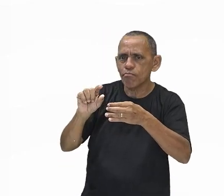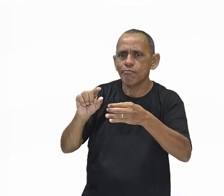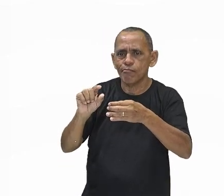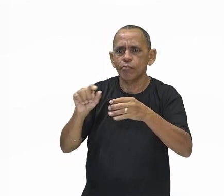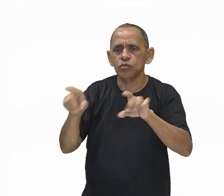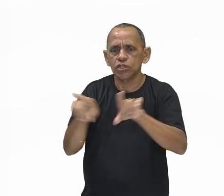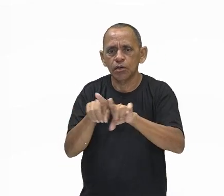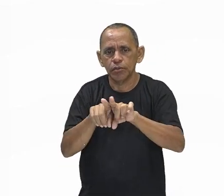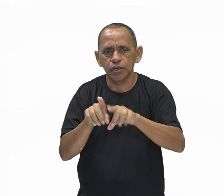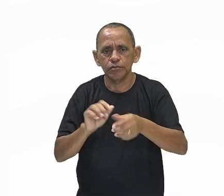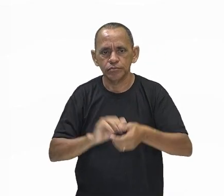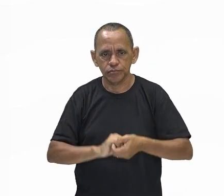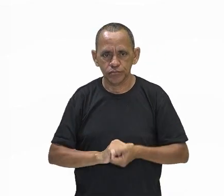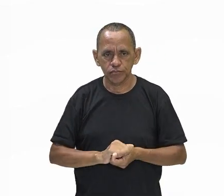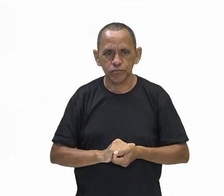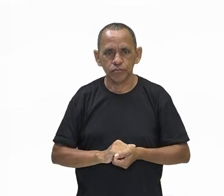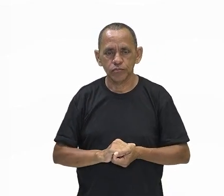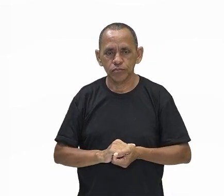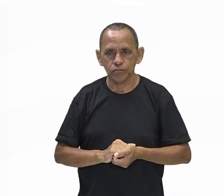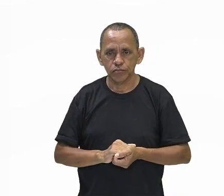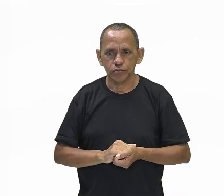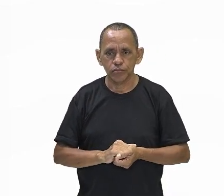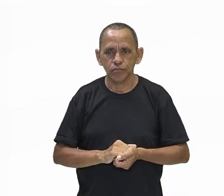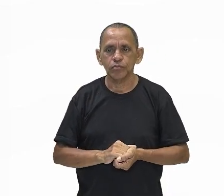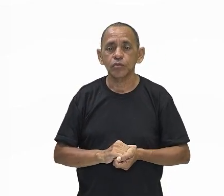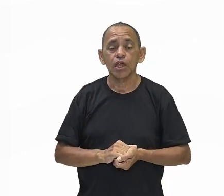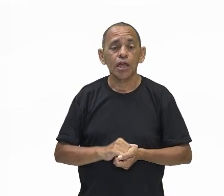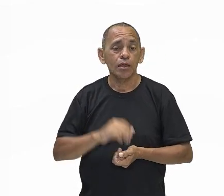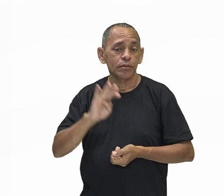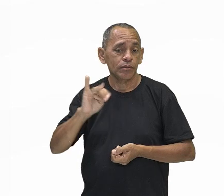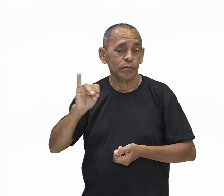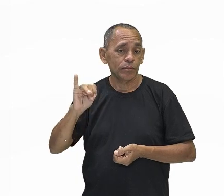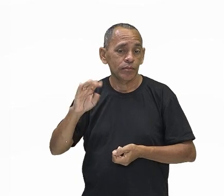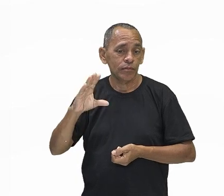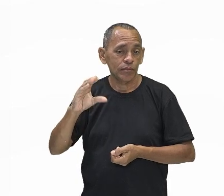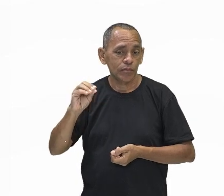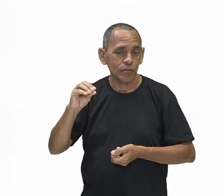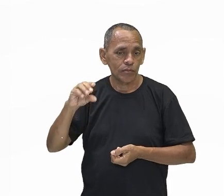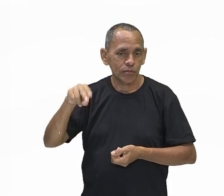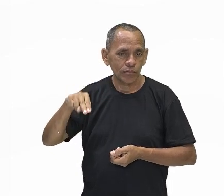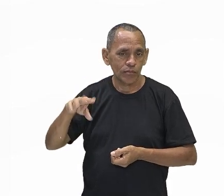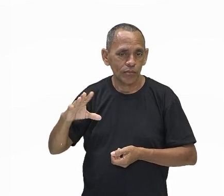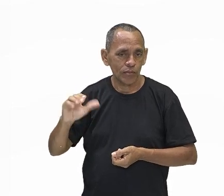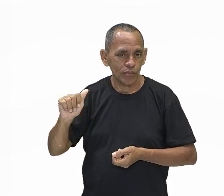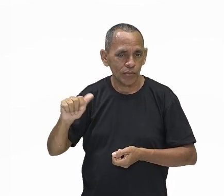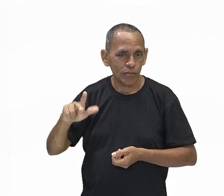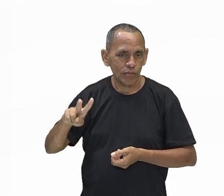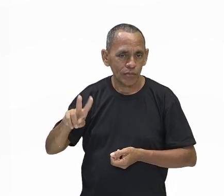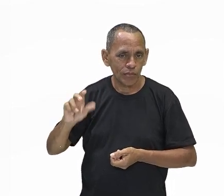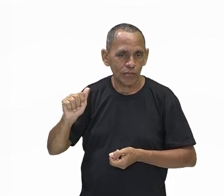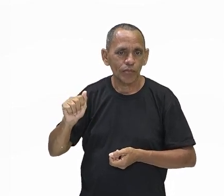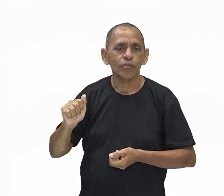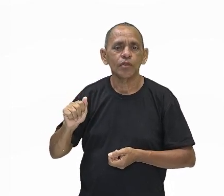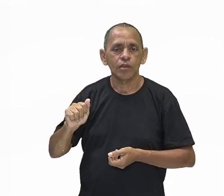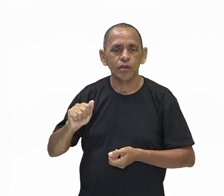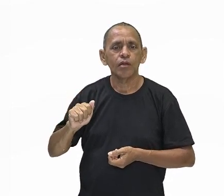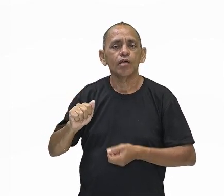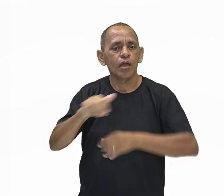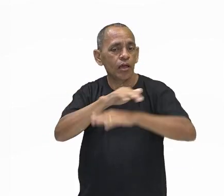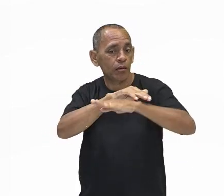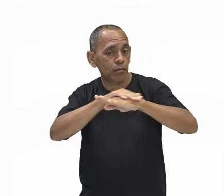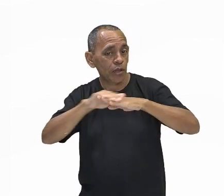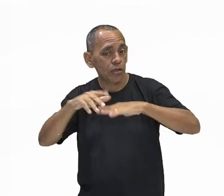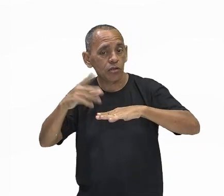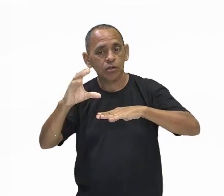lente convexo-côncavas. Olha, as bicôncavas, elas têm as duas faces côncavas. As plano-côncavas, nós temos pelo menos